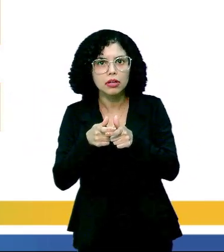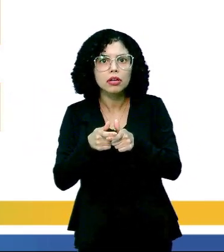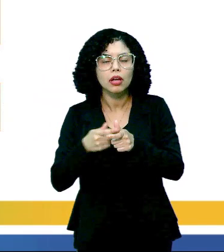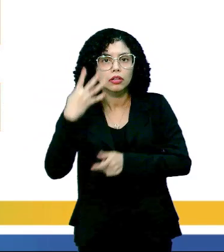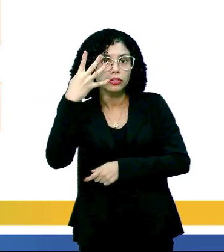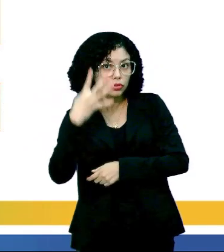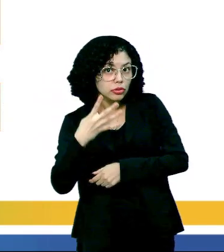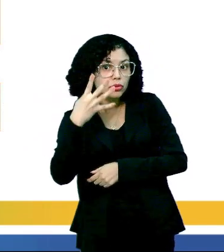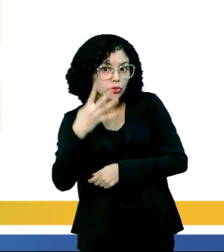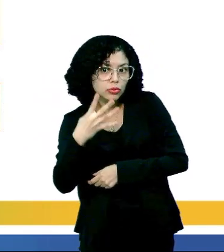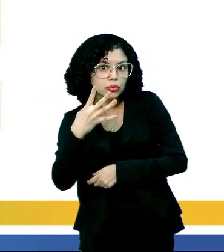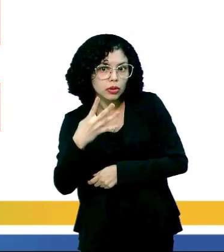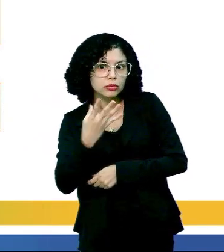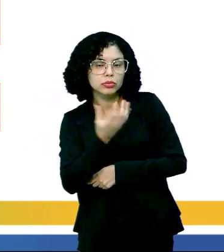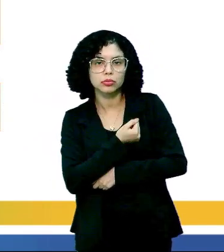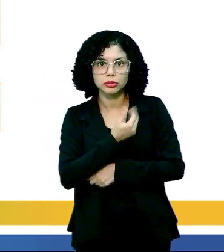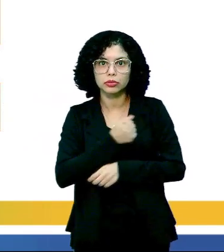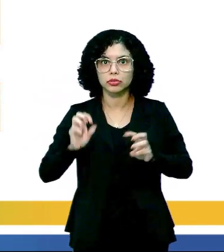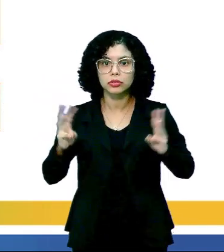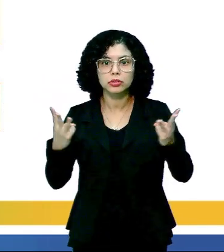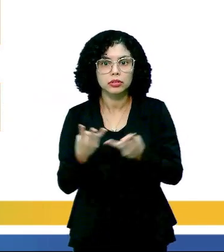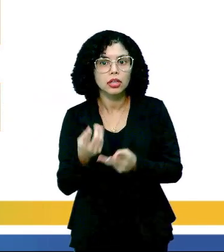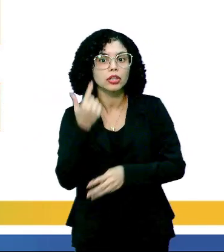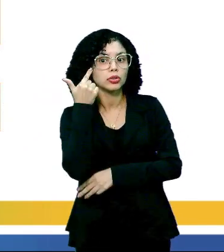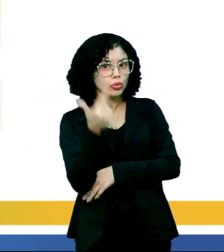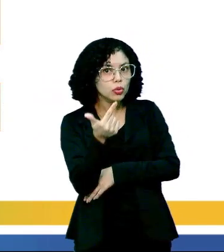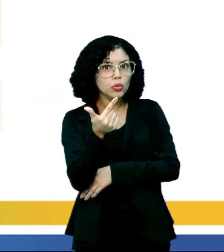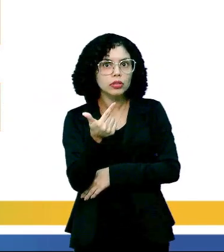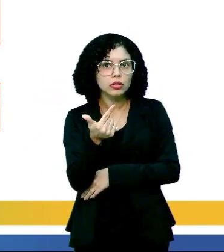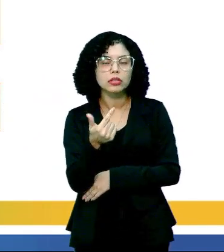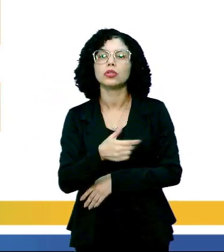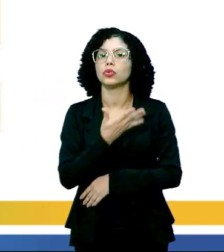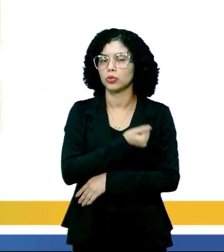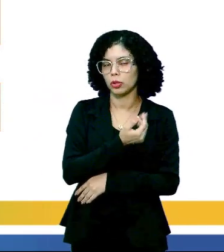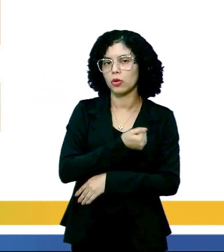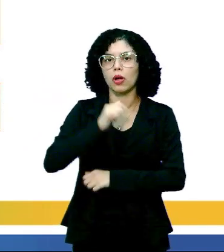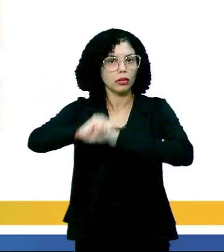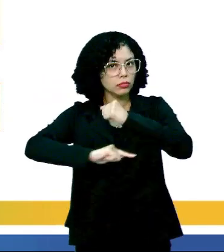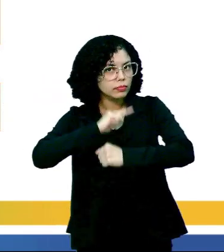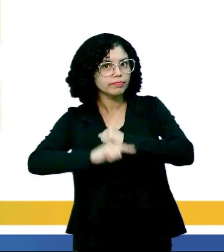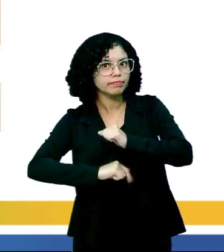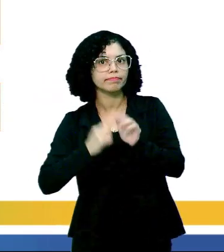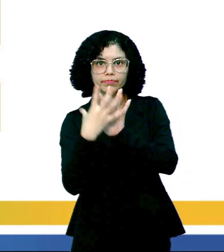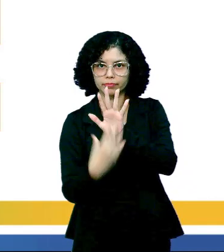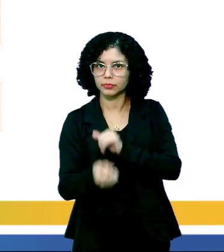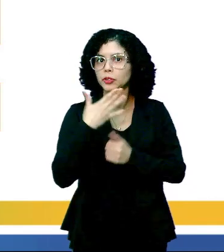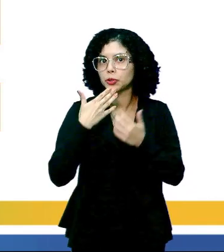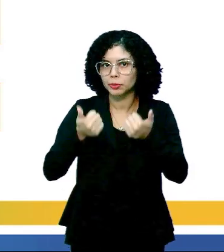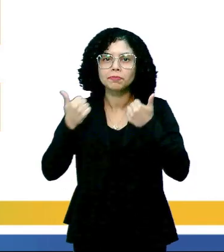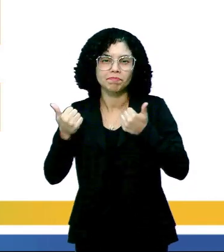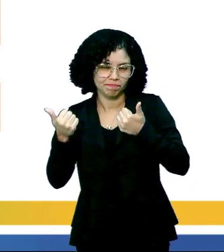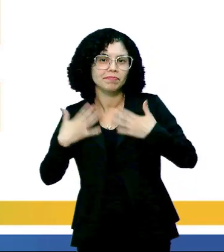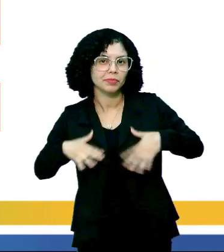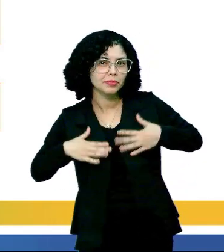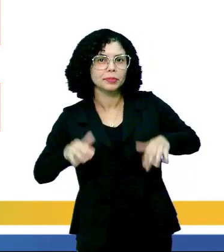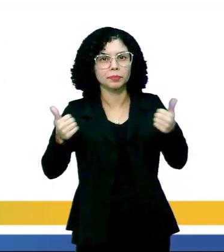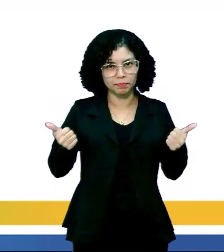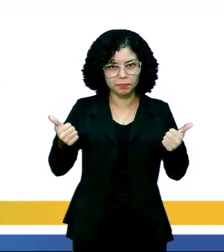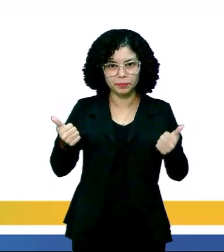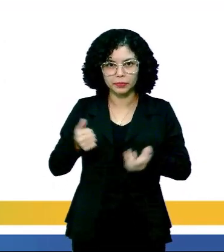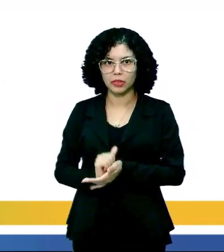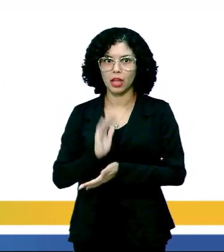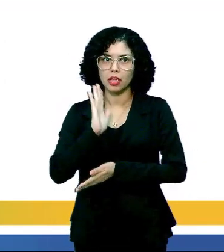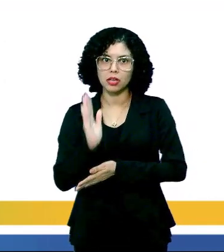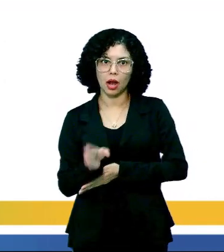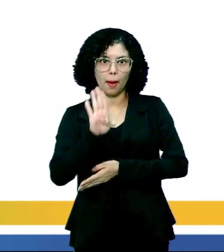de 4 vezes do número de massa e 2 vezes o número atômico. Isso é uma emissão alfa. Tranquilo, né, pessoal? Já a